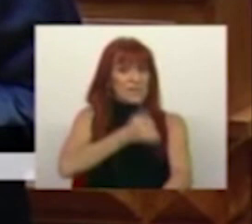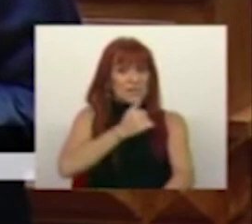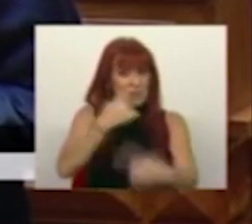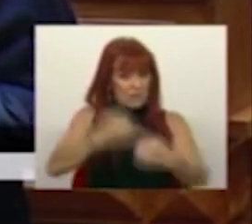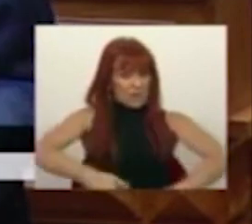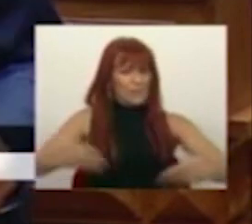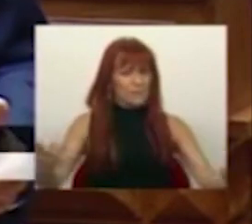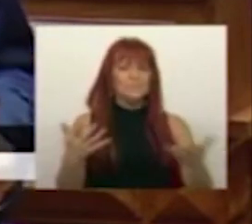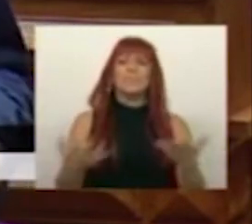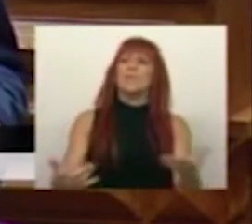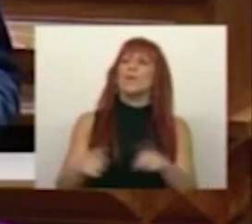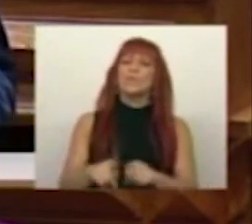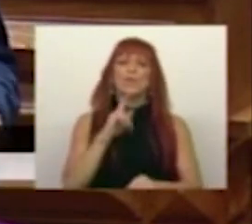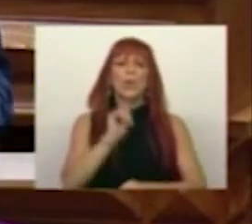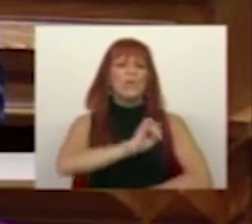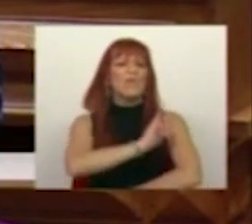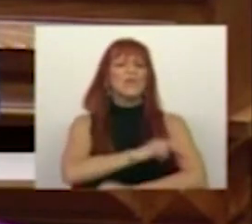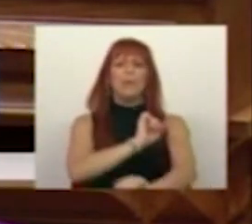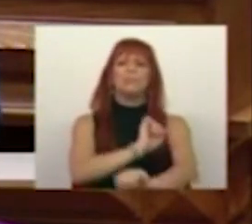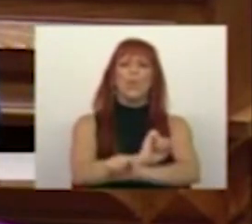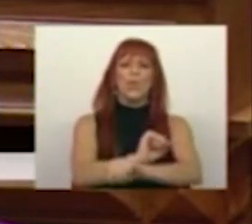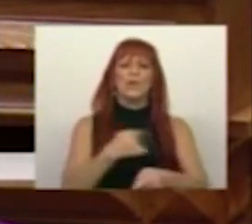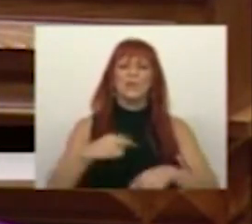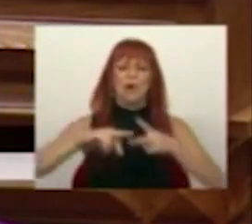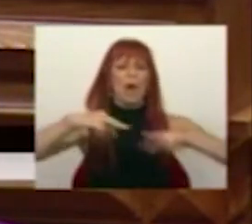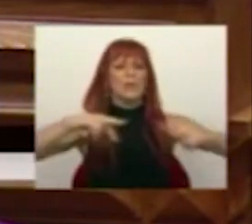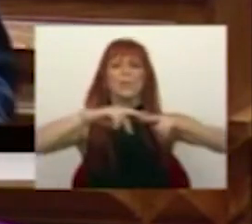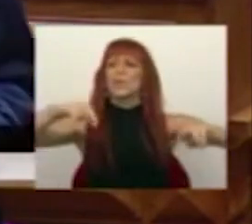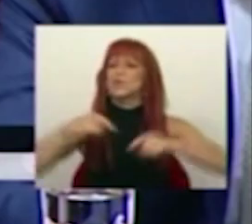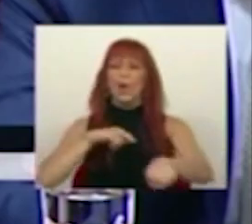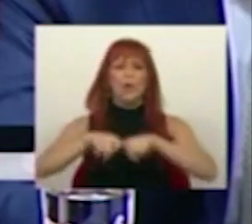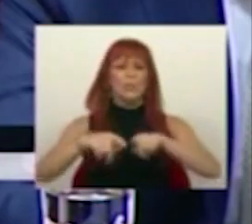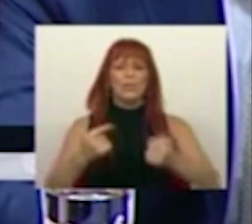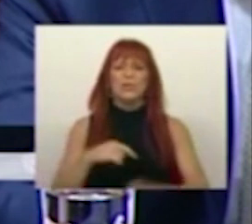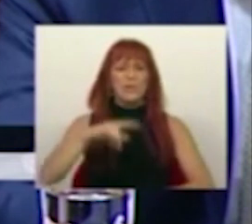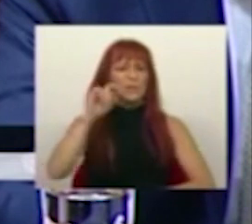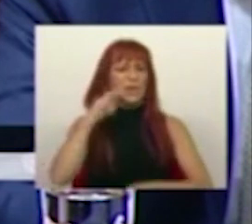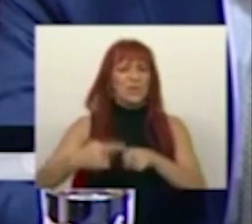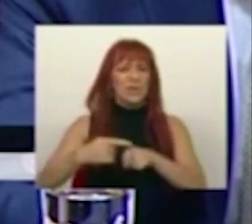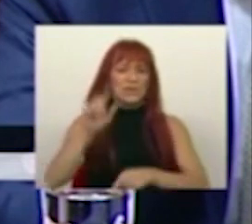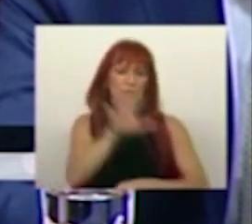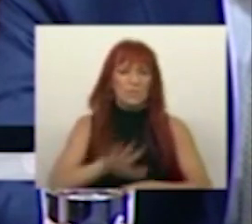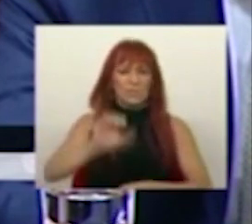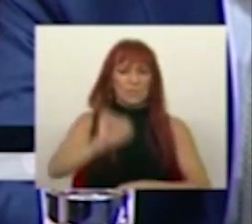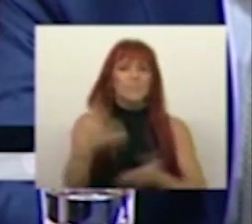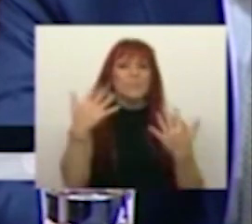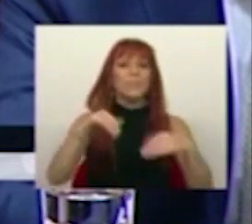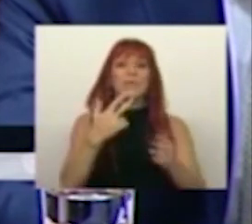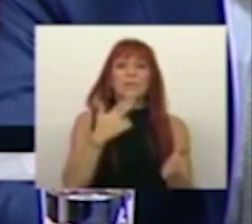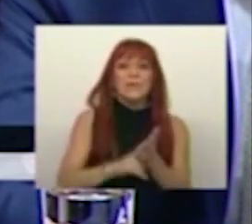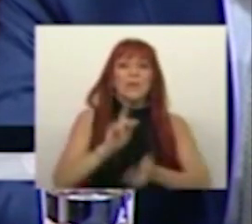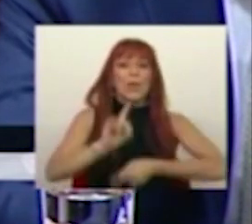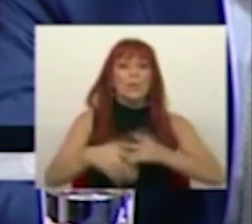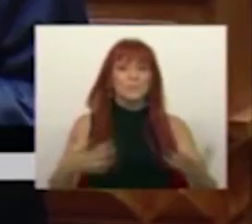decidido? Agora chama forças de bloqueio às autarquias e aos deputados que defendem o interesse nacional, mas o que é